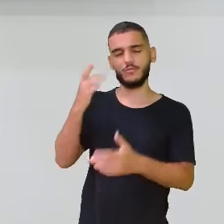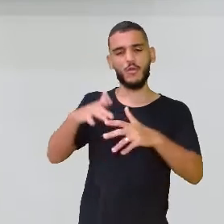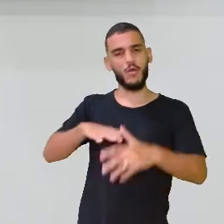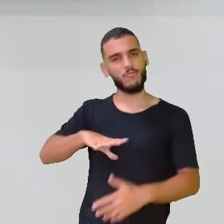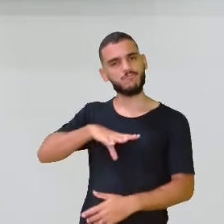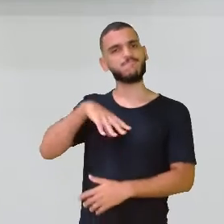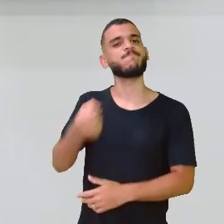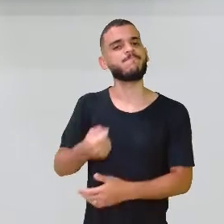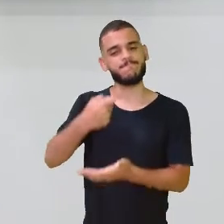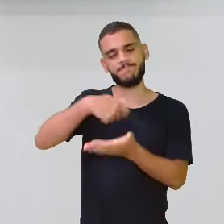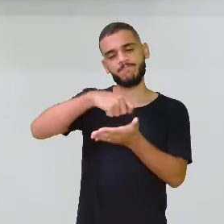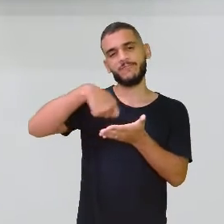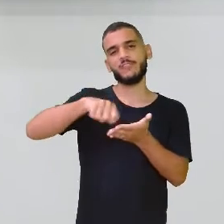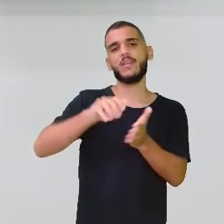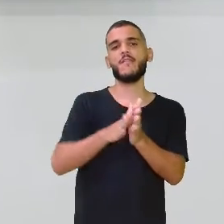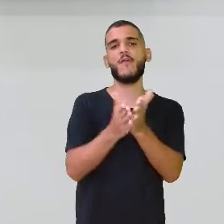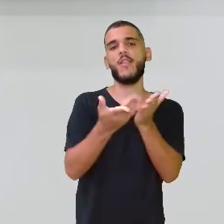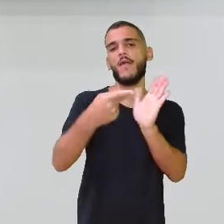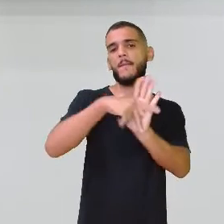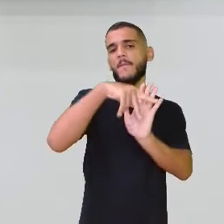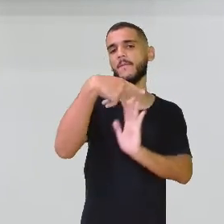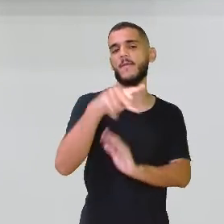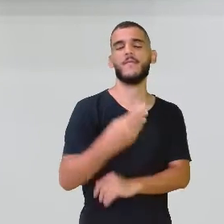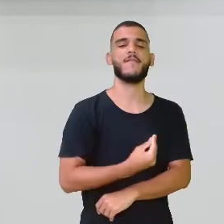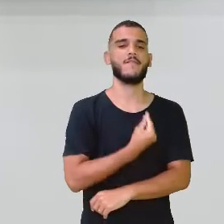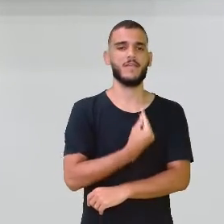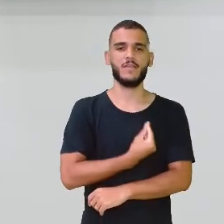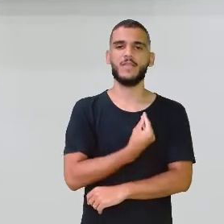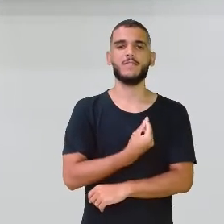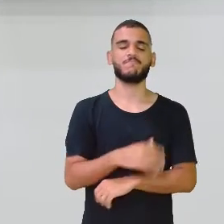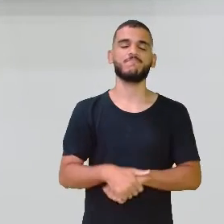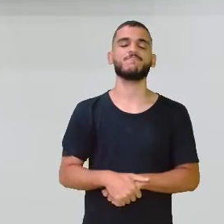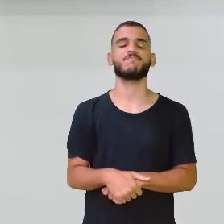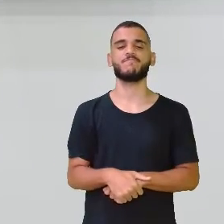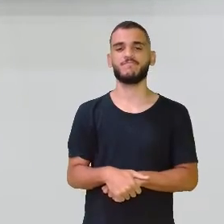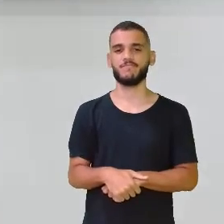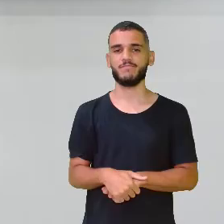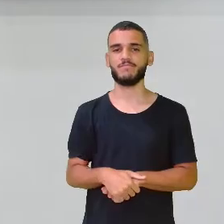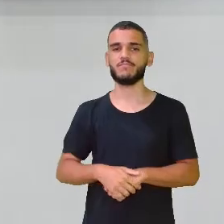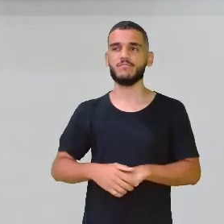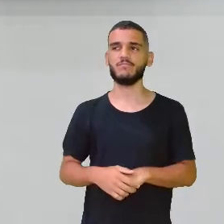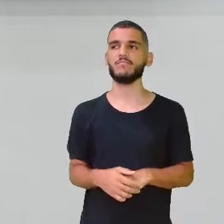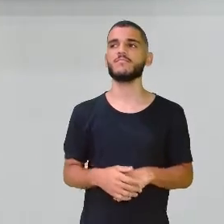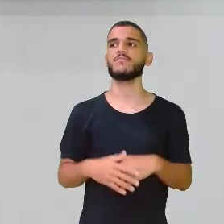sim o livro da sua vida e por que não? Vai ficar uma linda obra, eu tenho certeza.